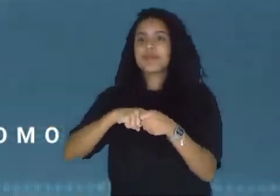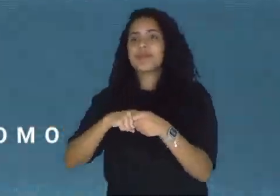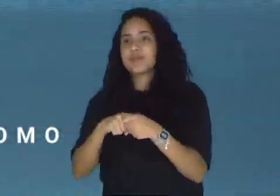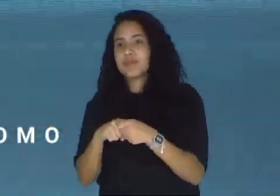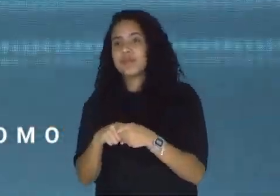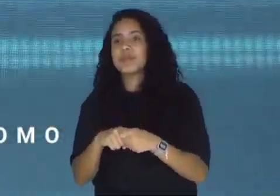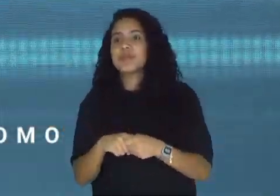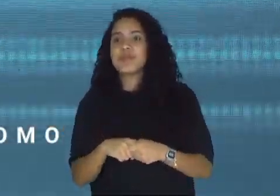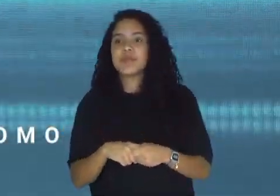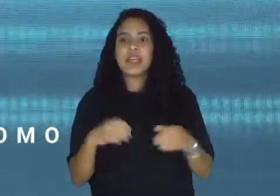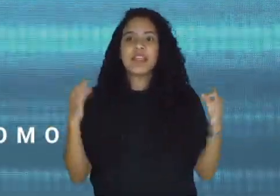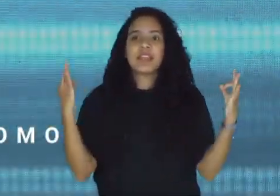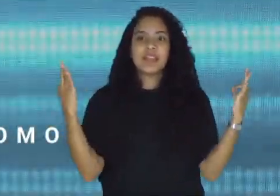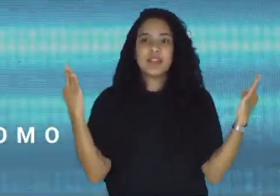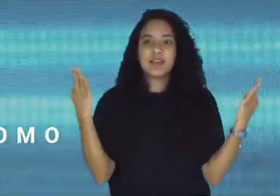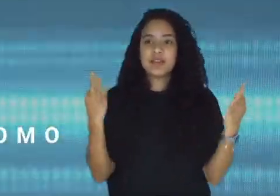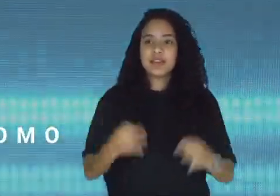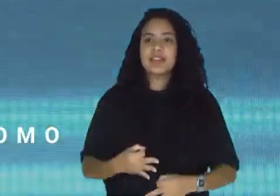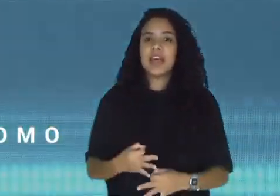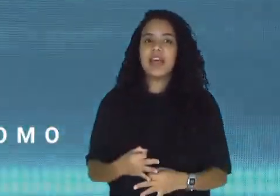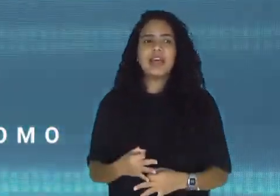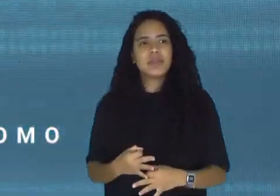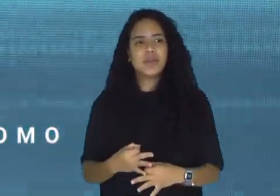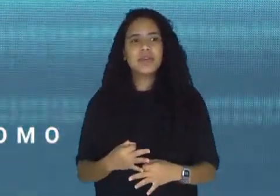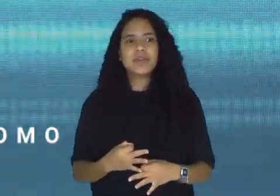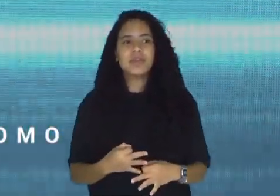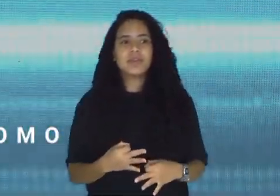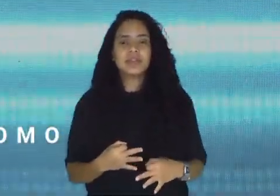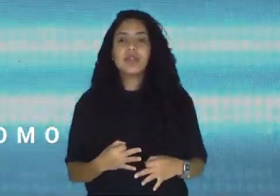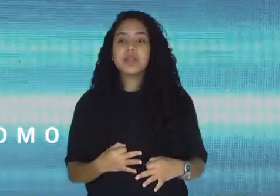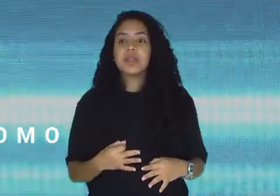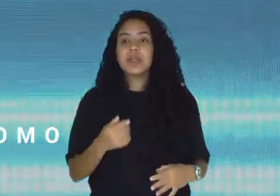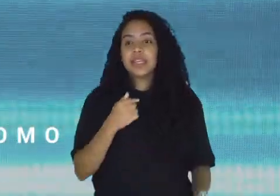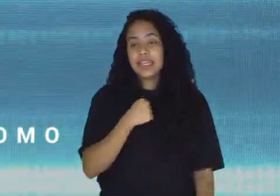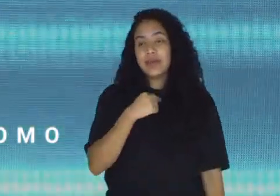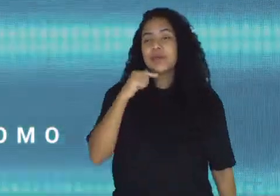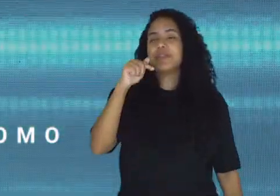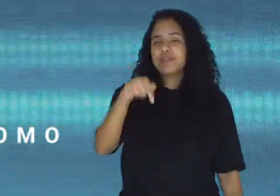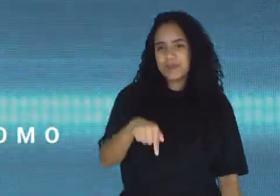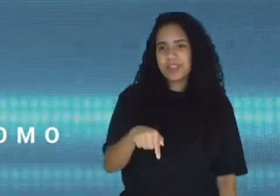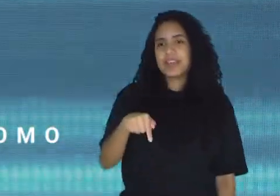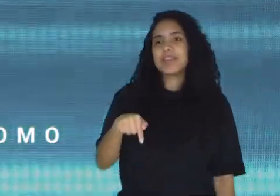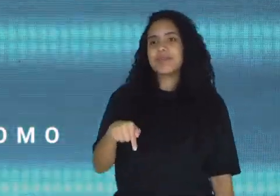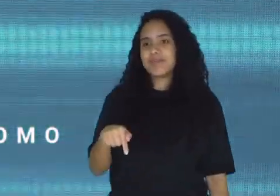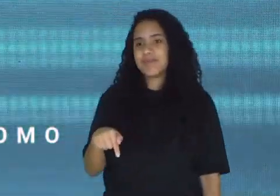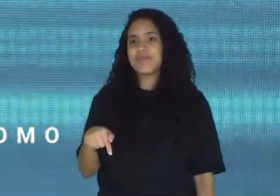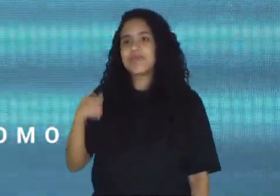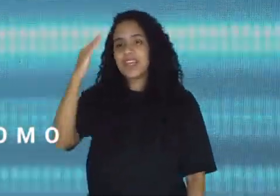Certo, começou aqui.